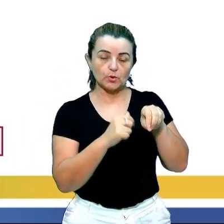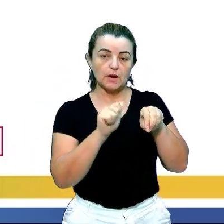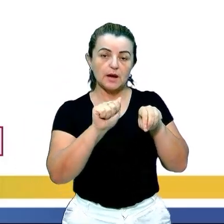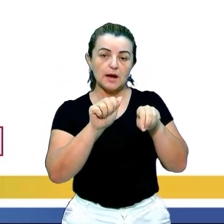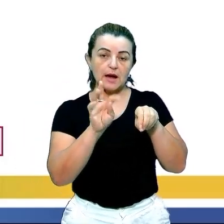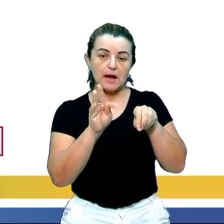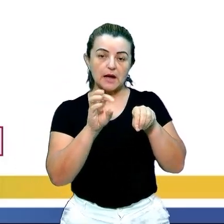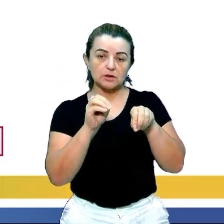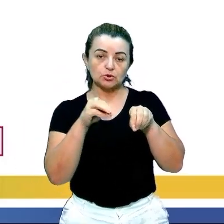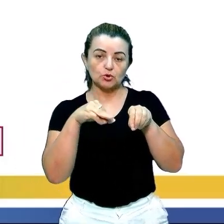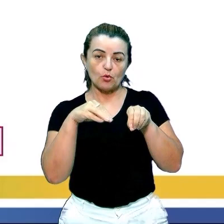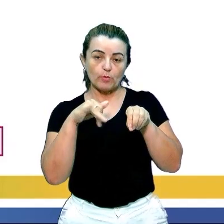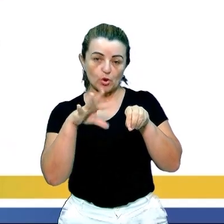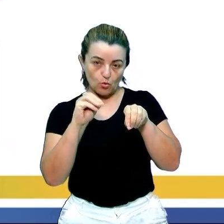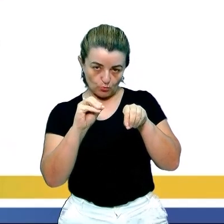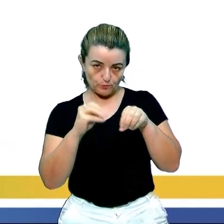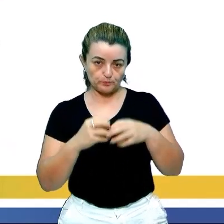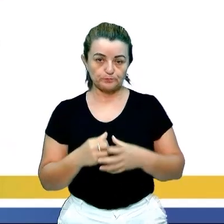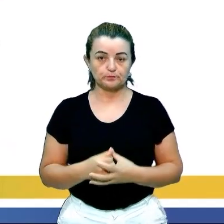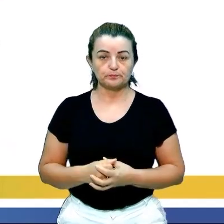o frâncio, ok?